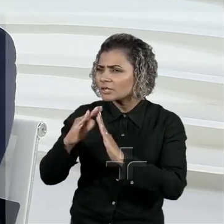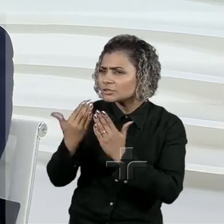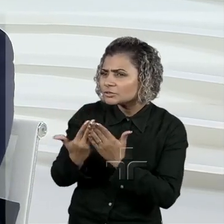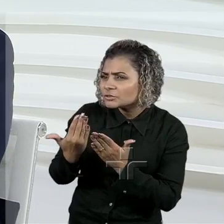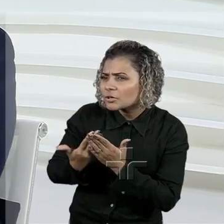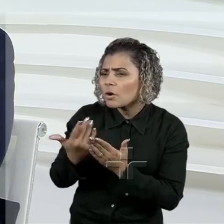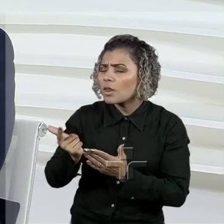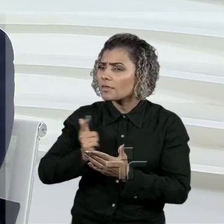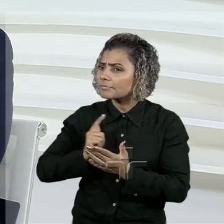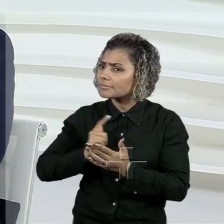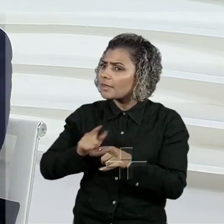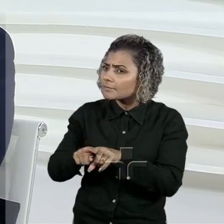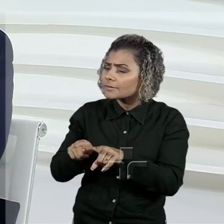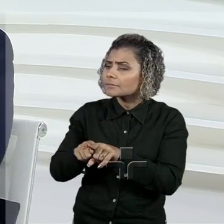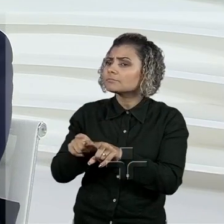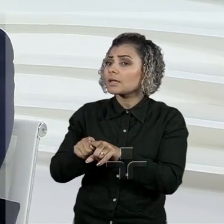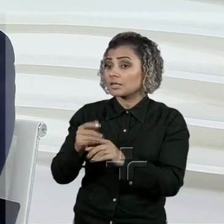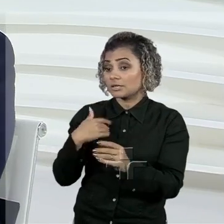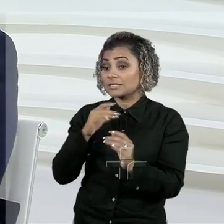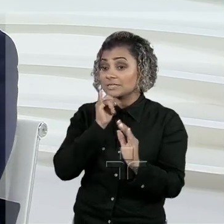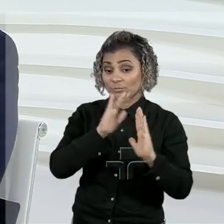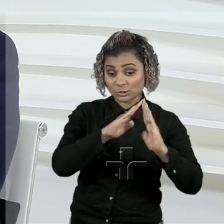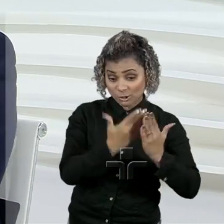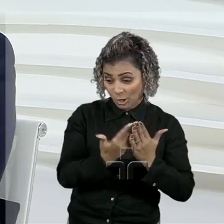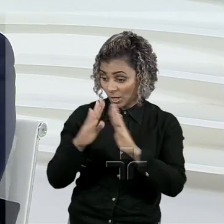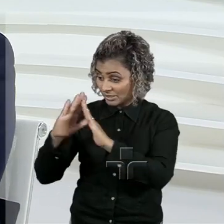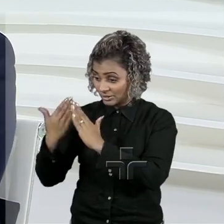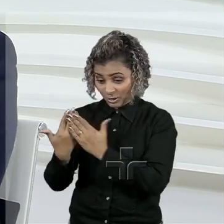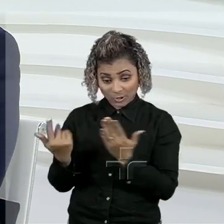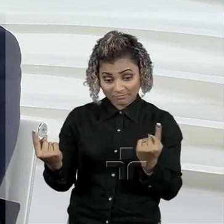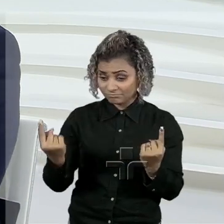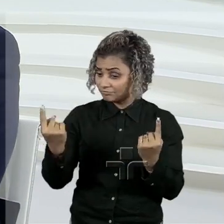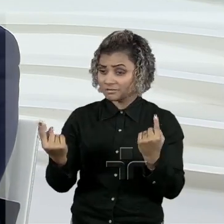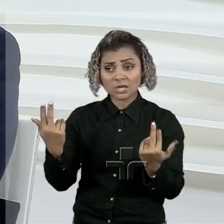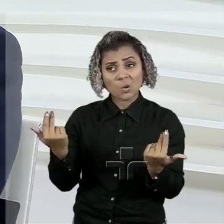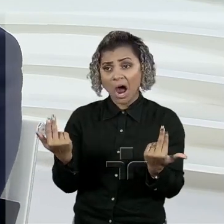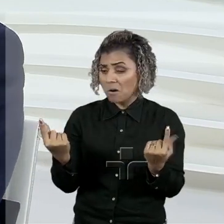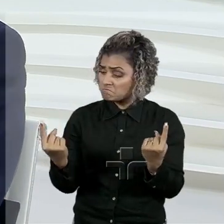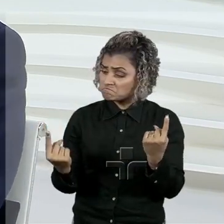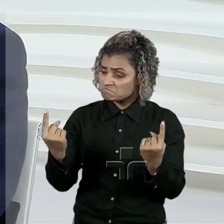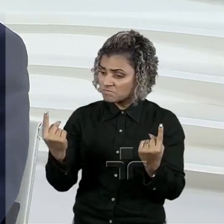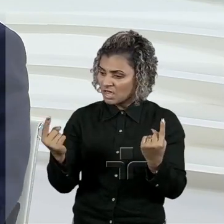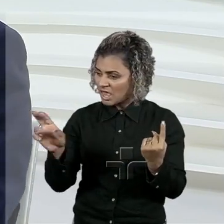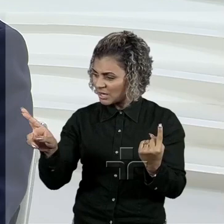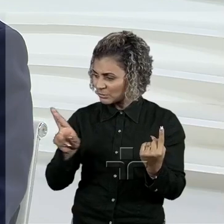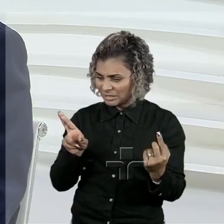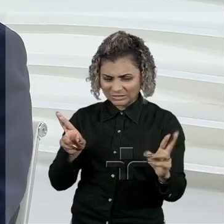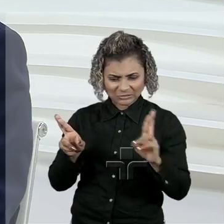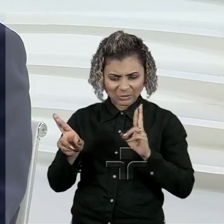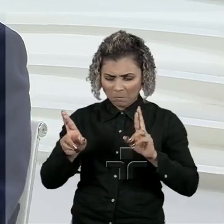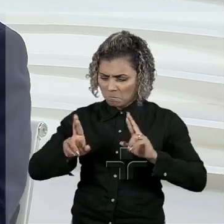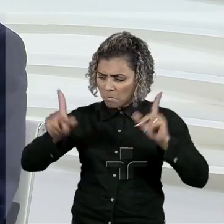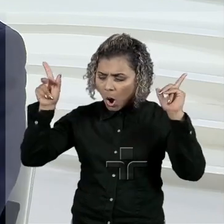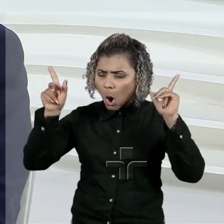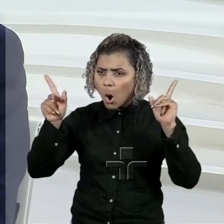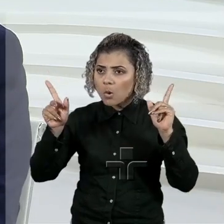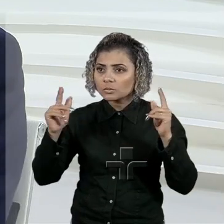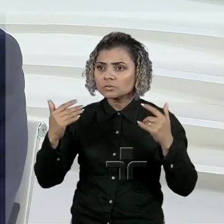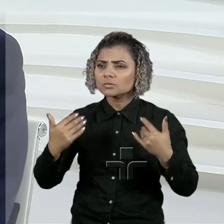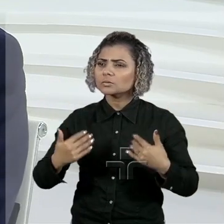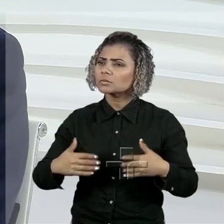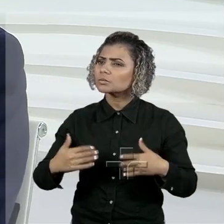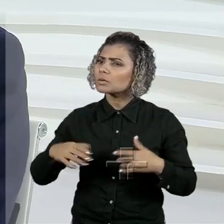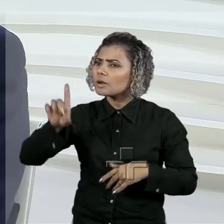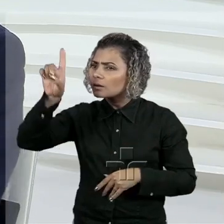as mesmas condições, duas escolas, na verdade, com as mesmas condições, e você vê resultados tão distintos, a liderança